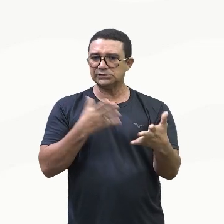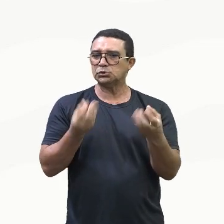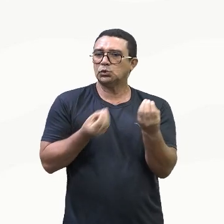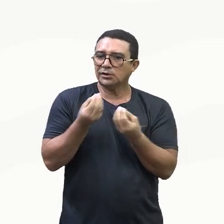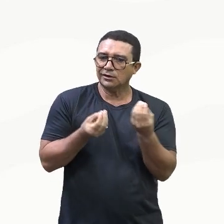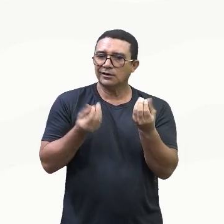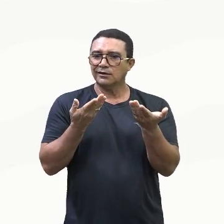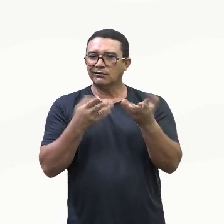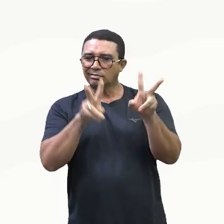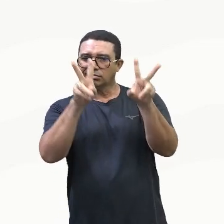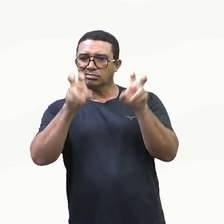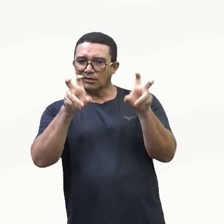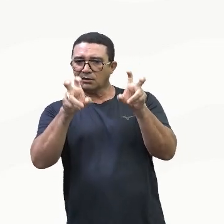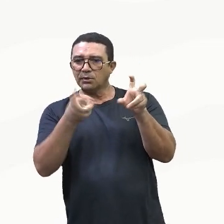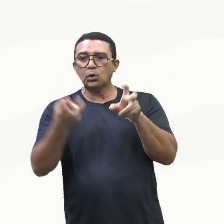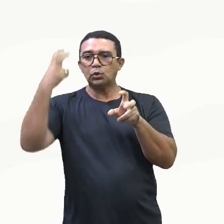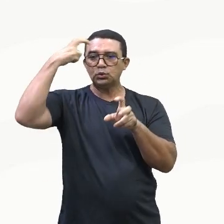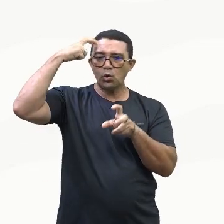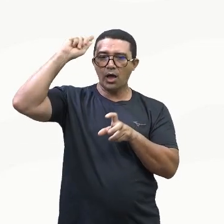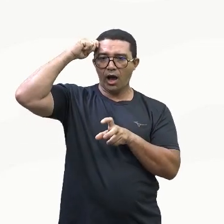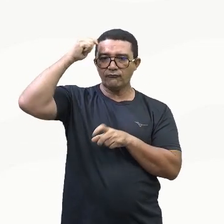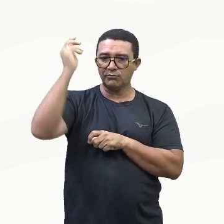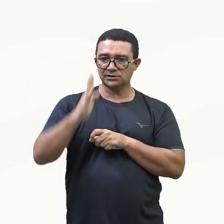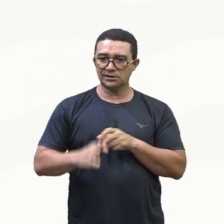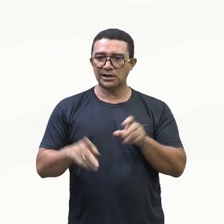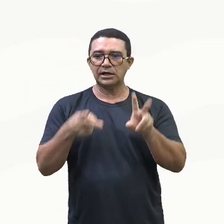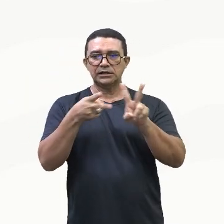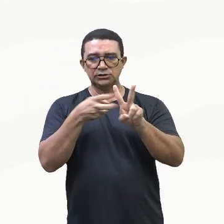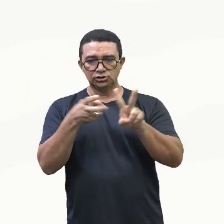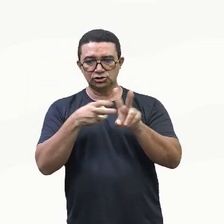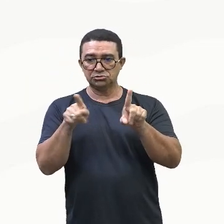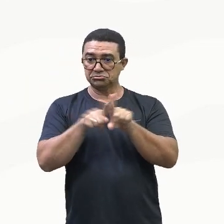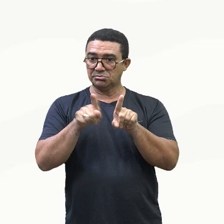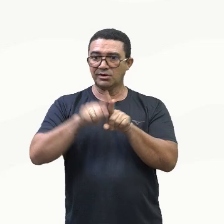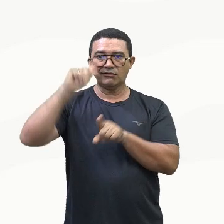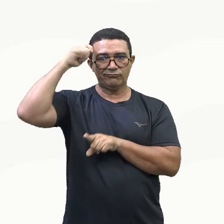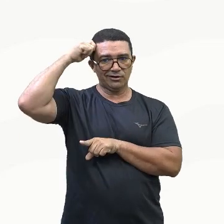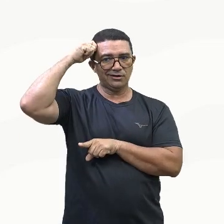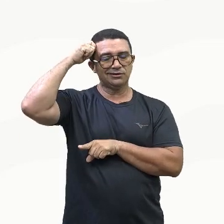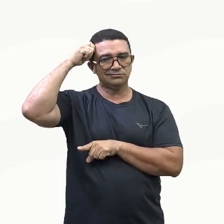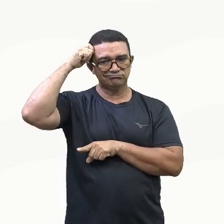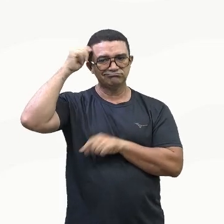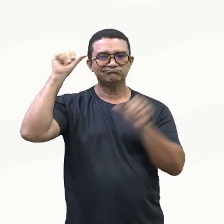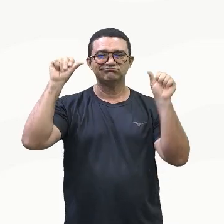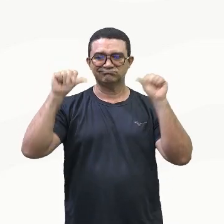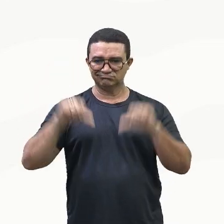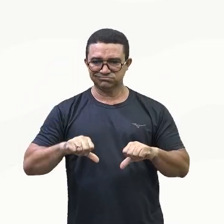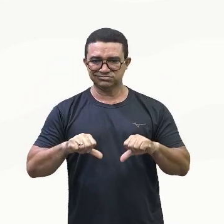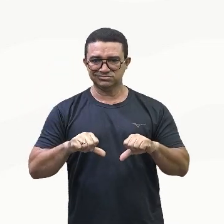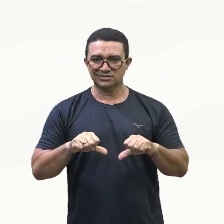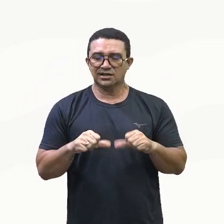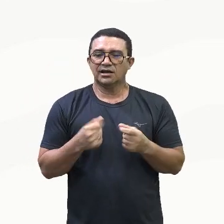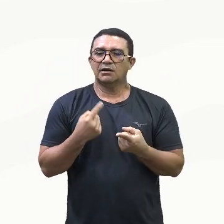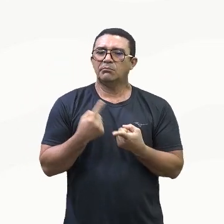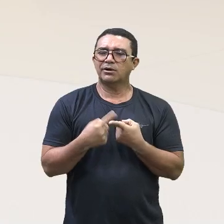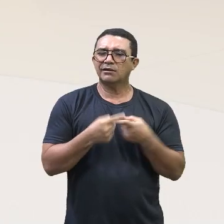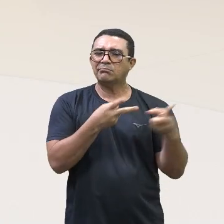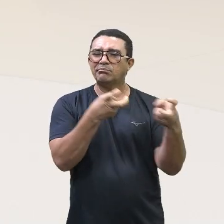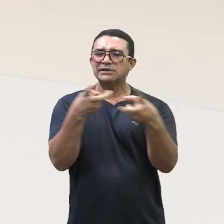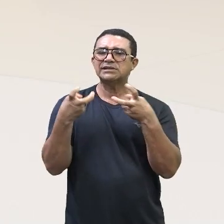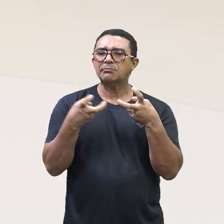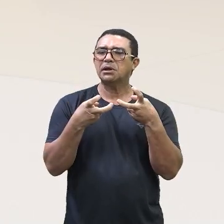cultura afro-brasileira, indígena e africana. E isso é lamentável, Porque o que nós